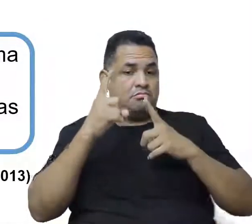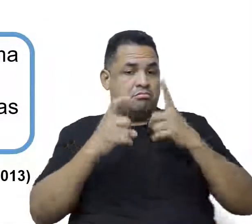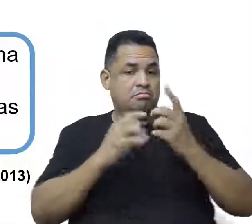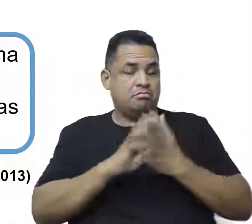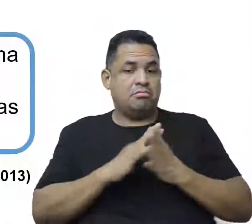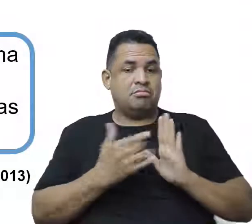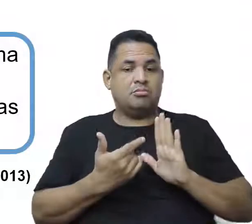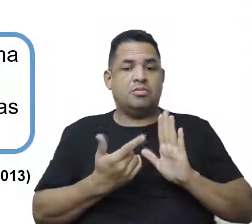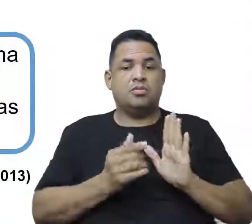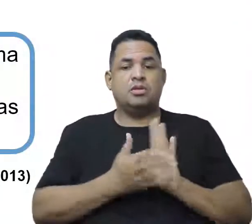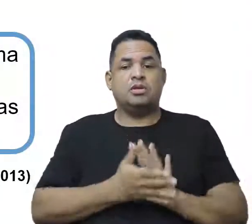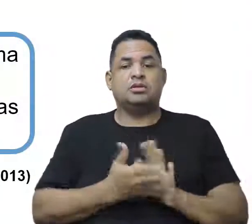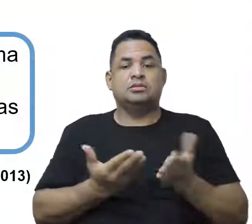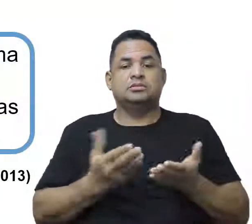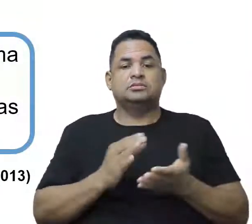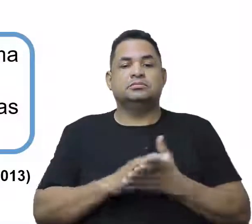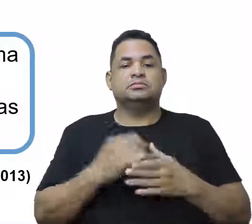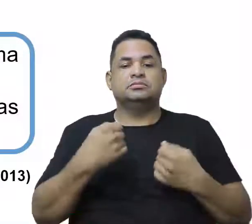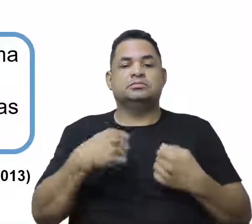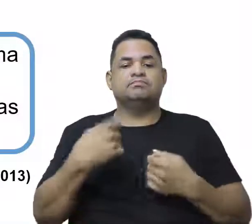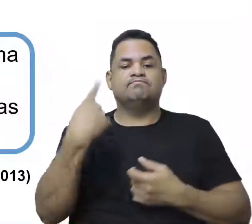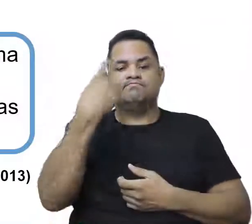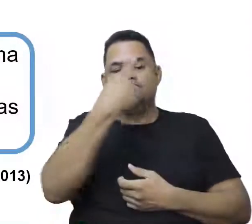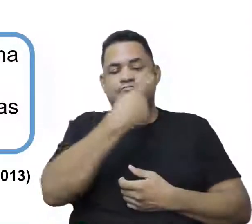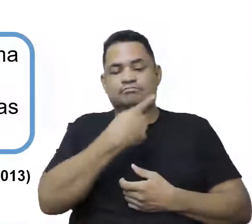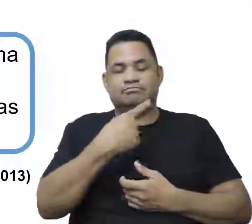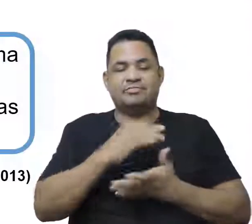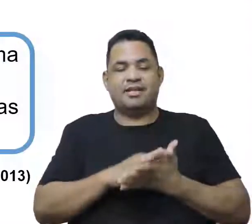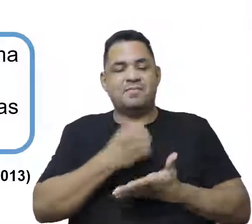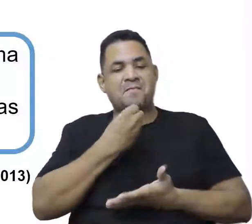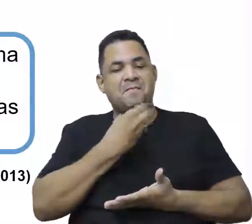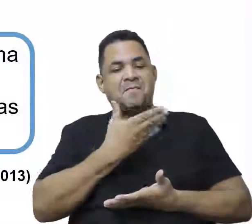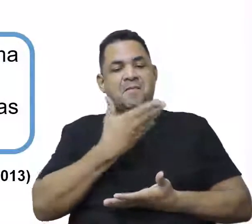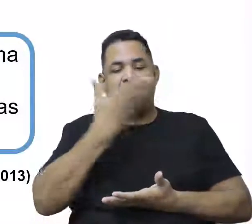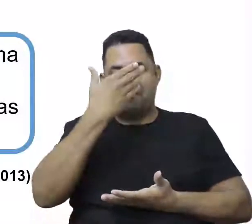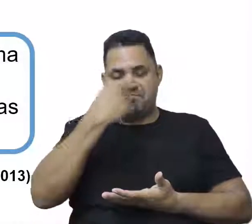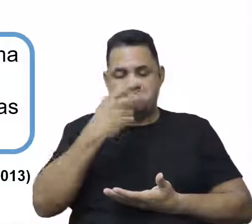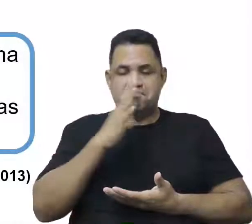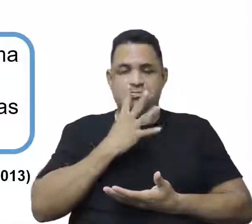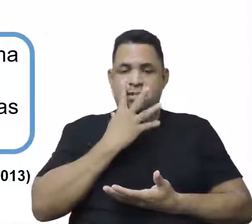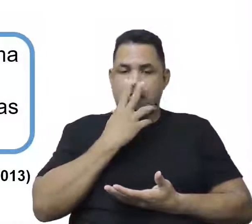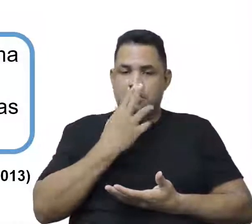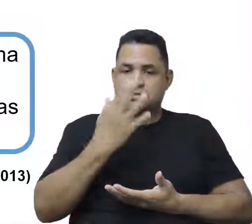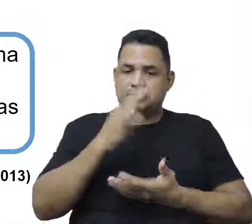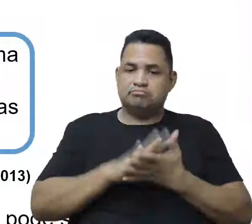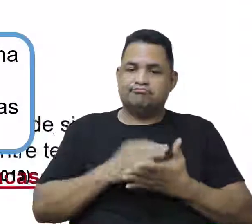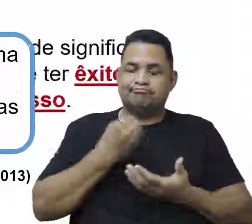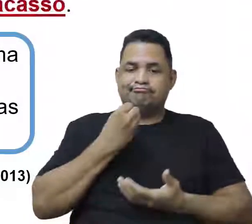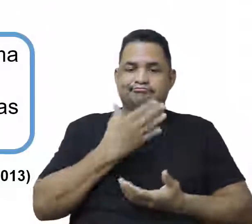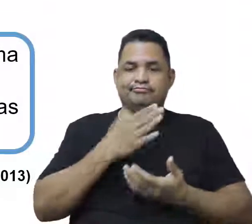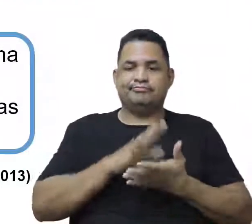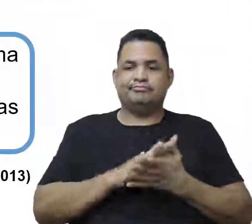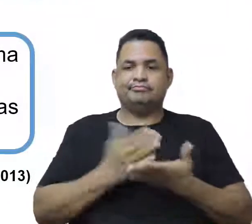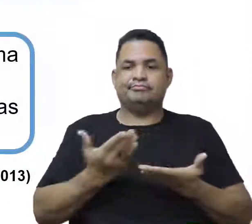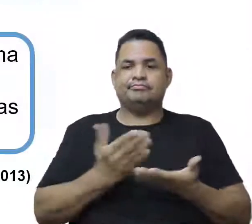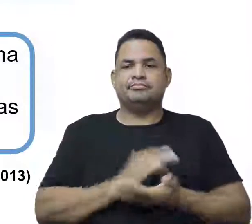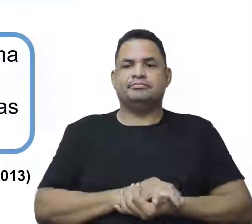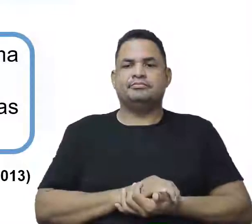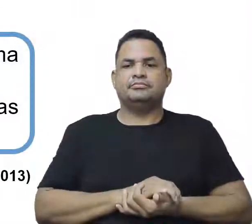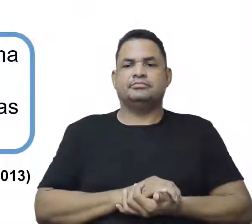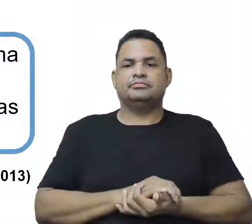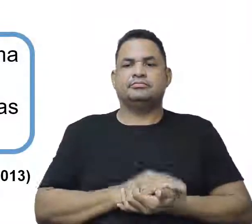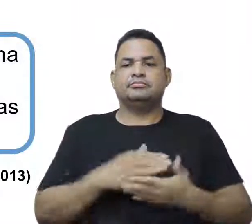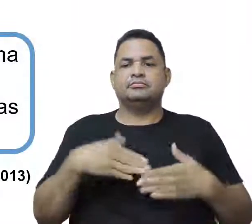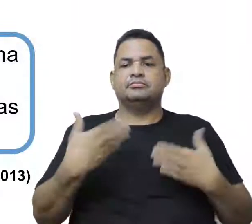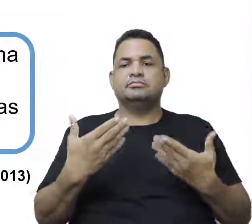sua imagem. Então, você tem que ter uma aparência agradável, né, professora? Perfeito. Então, essa aparência, ela vai ser ali o